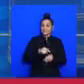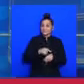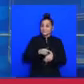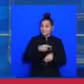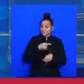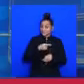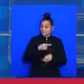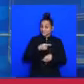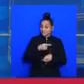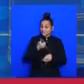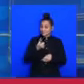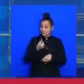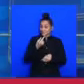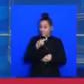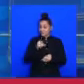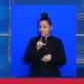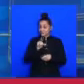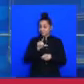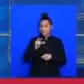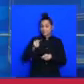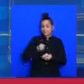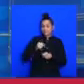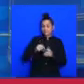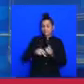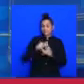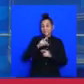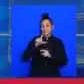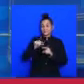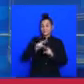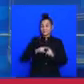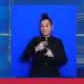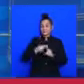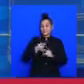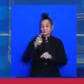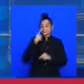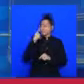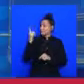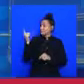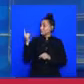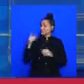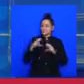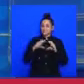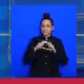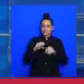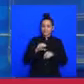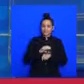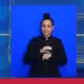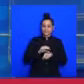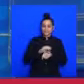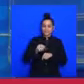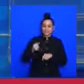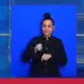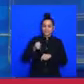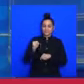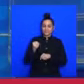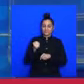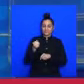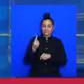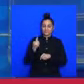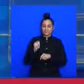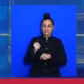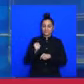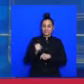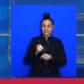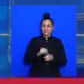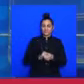o sexto e último número do segundo sorteio da Dupla Sena bola cinza número 18 cinza